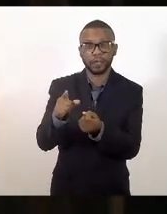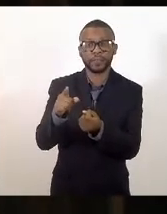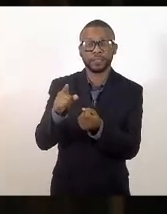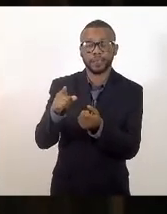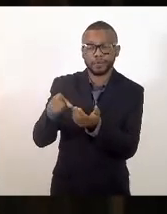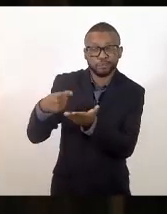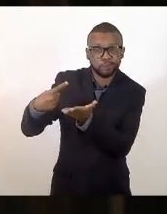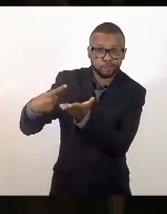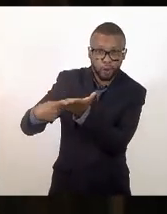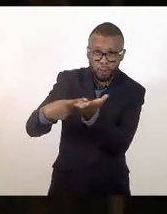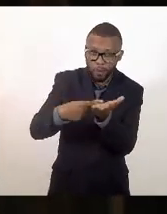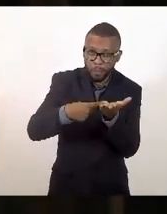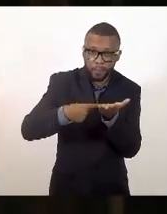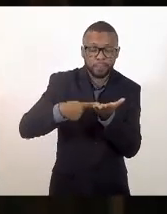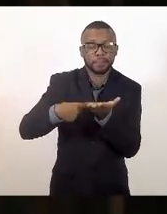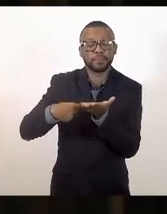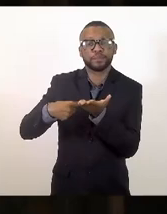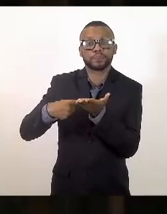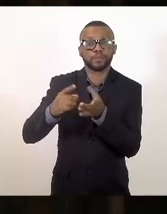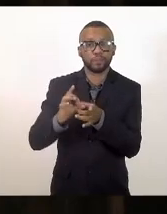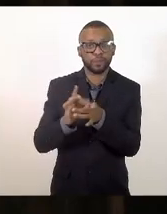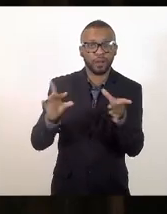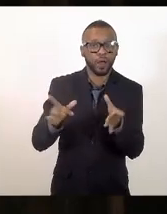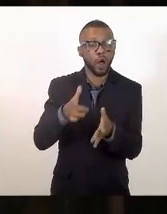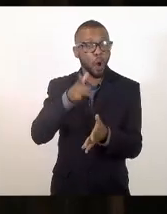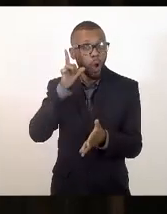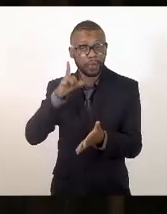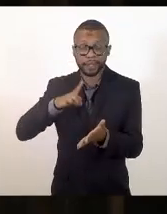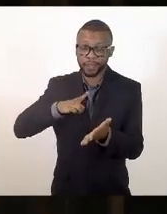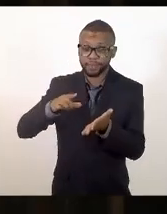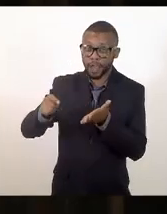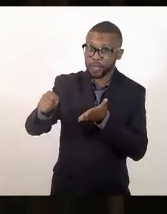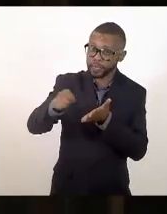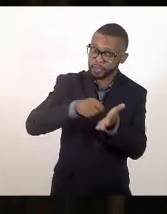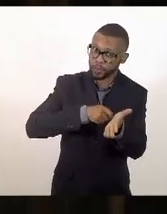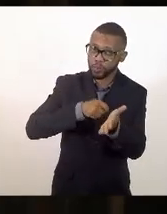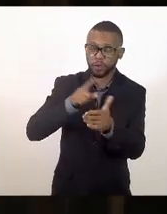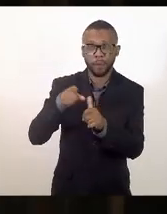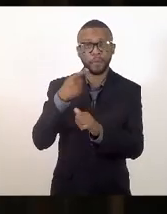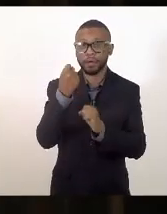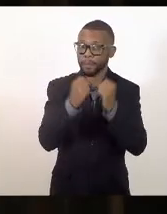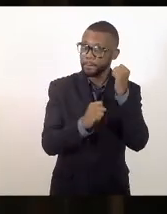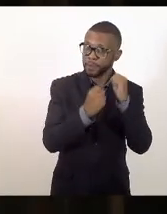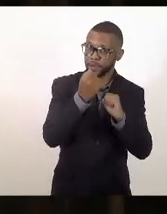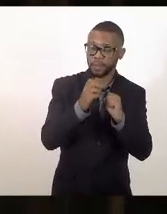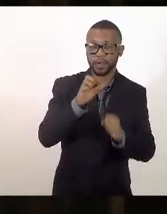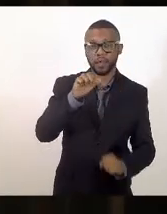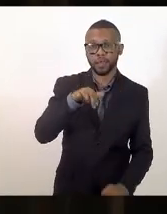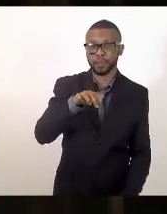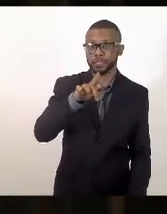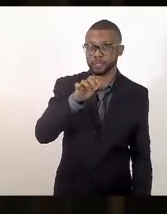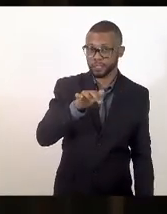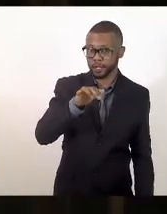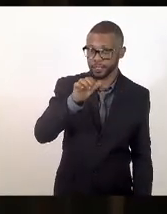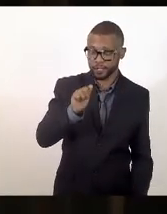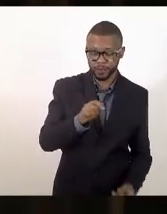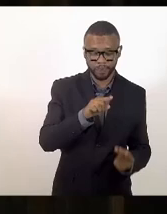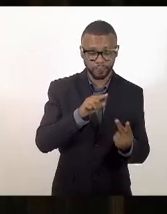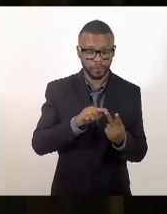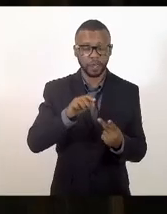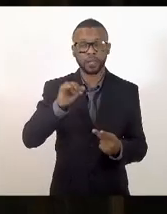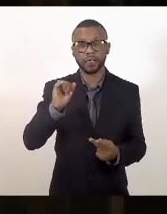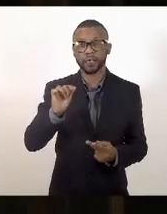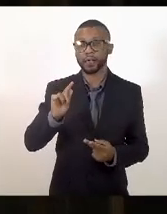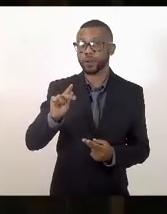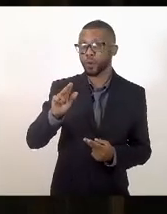concessão. Ontem teve assinatura com a primeira empresa, a Aegea, e hoje teve com a Iguaçu. Para ter uma